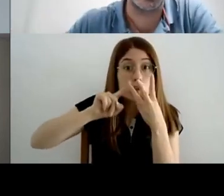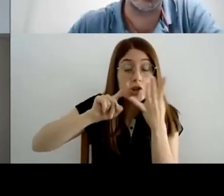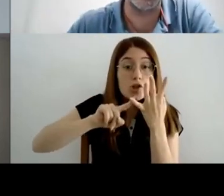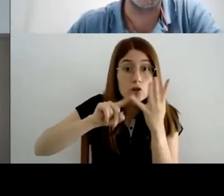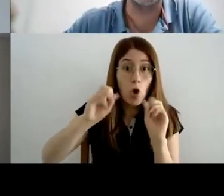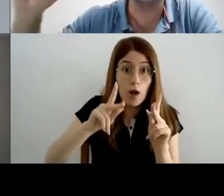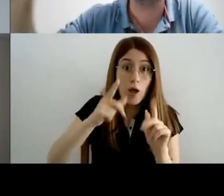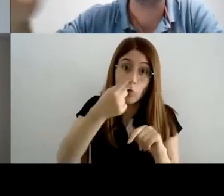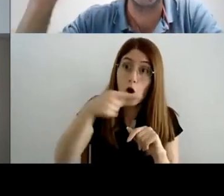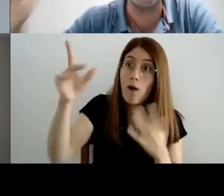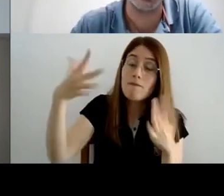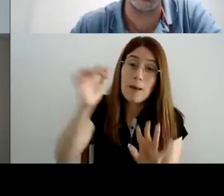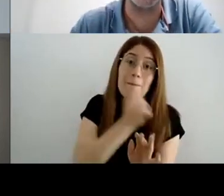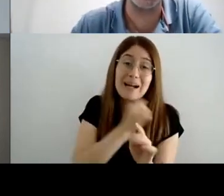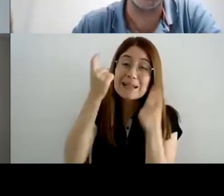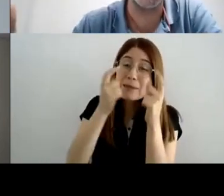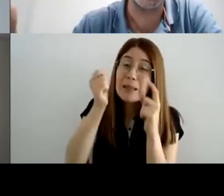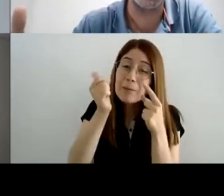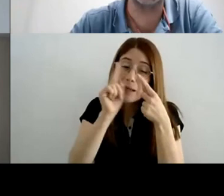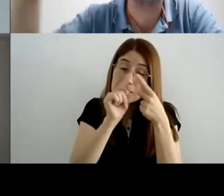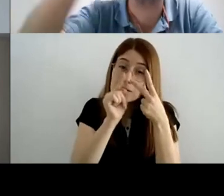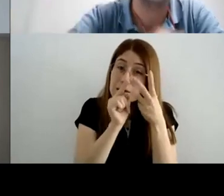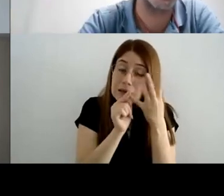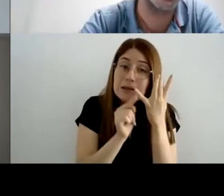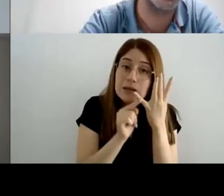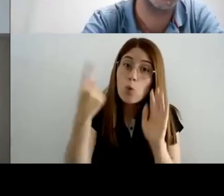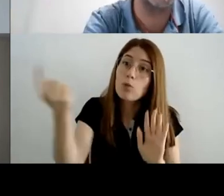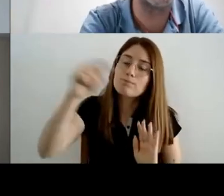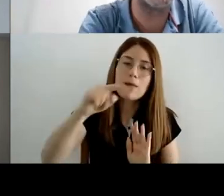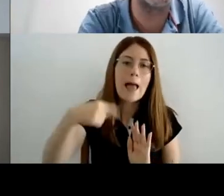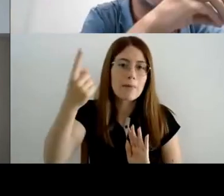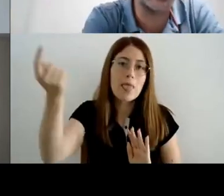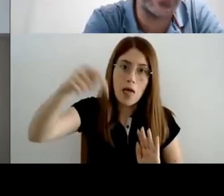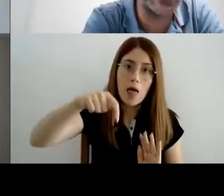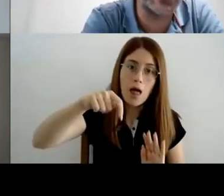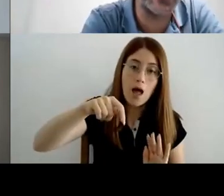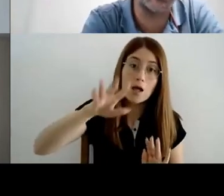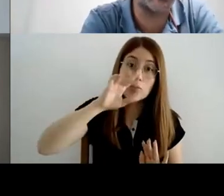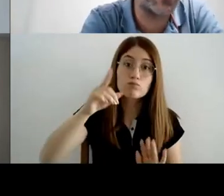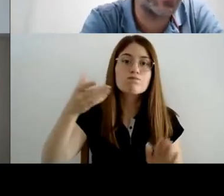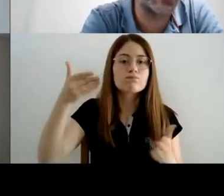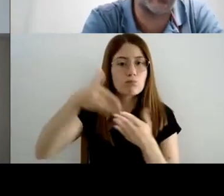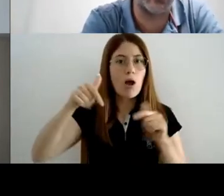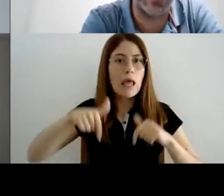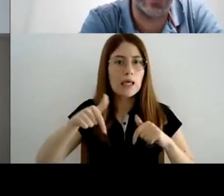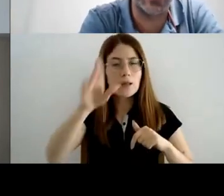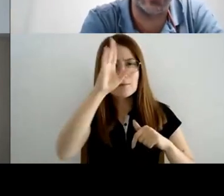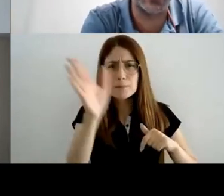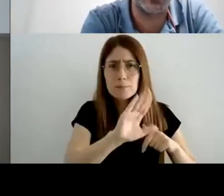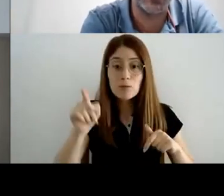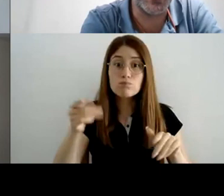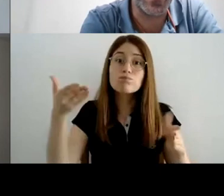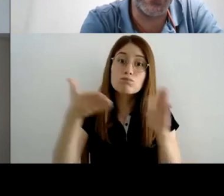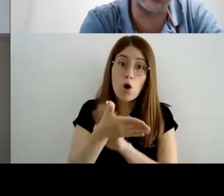para casa e vais pensar bem nisto tudo, e depois voltas amanhã, e quando entras aqui, sabes que a partir do momento em que